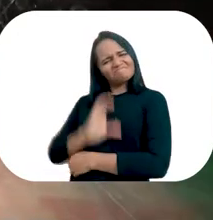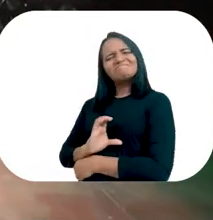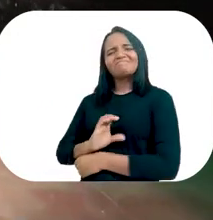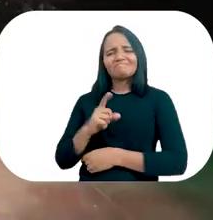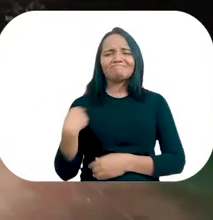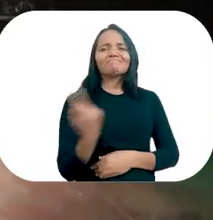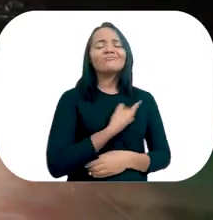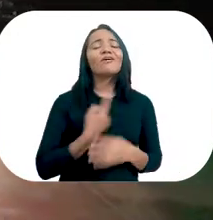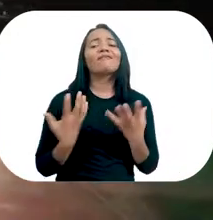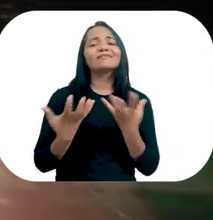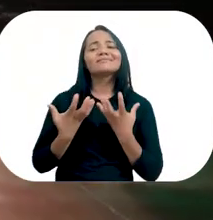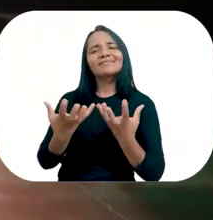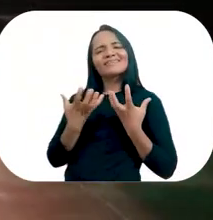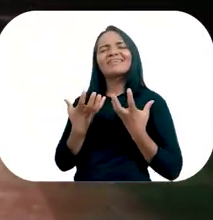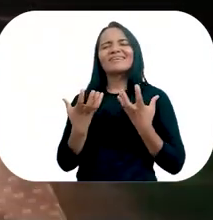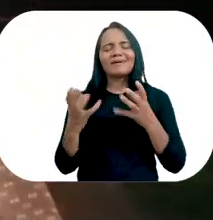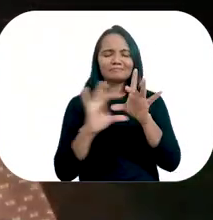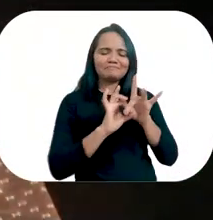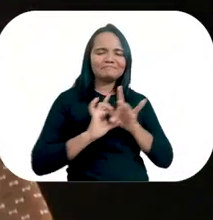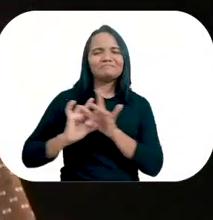a gente quer ser uma